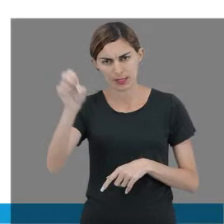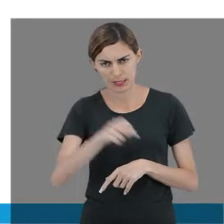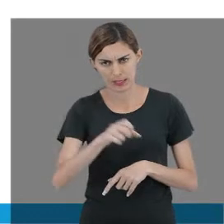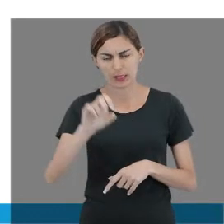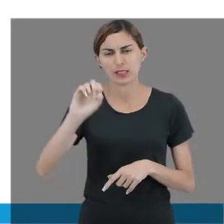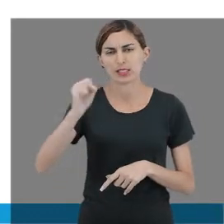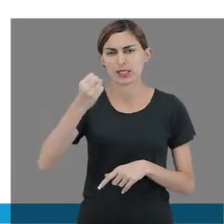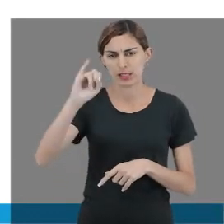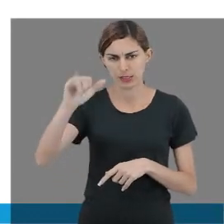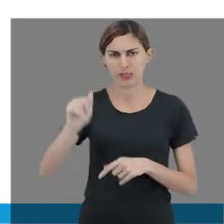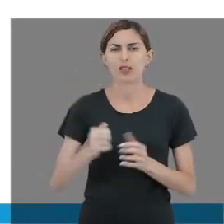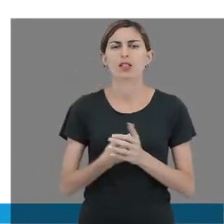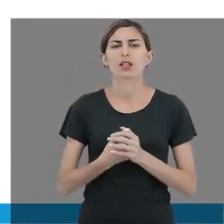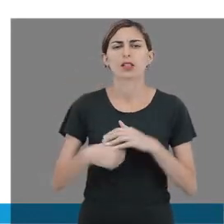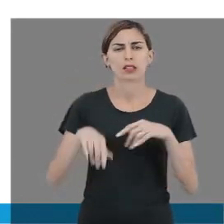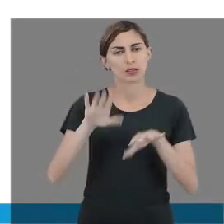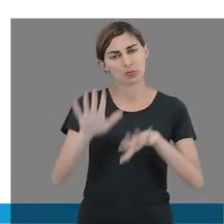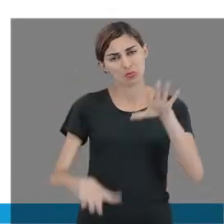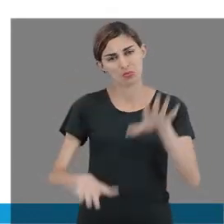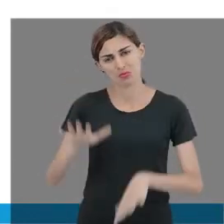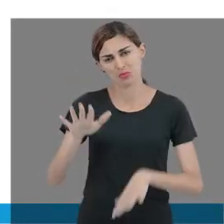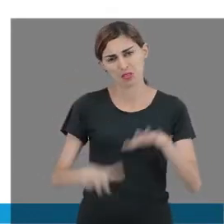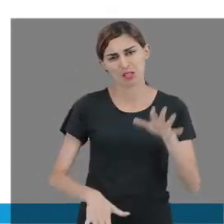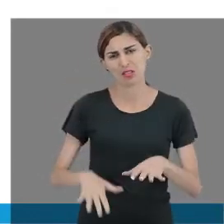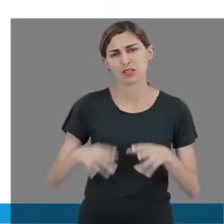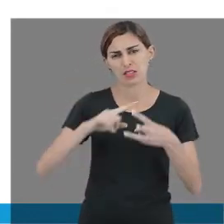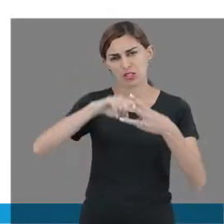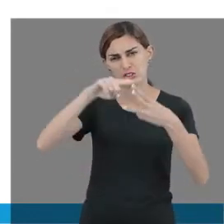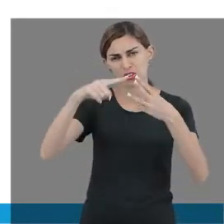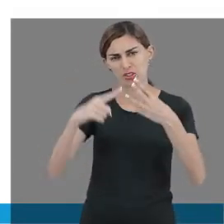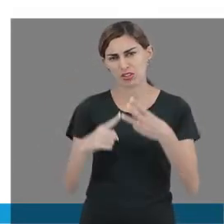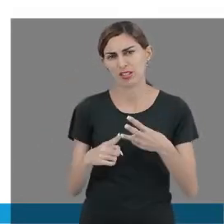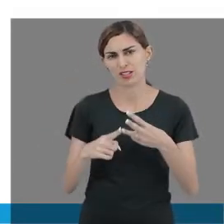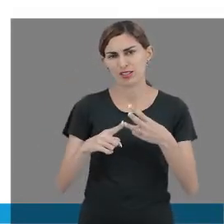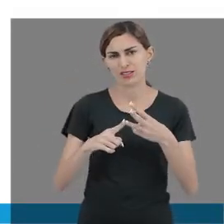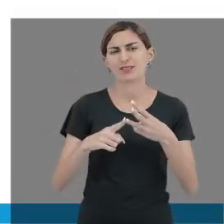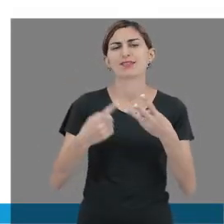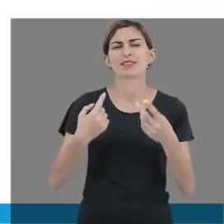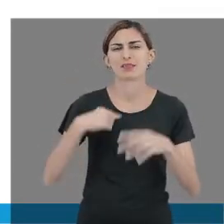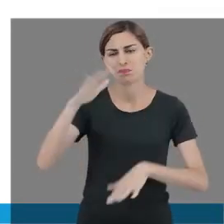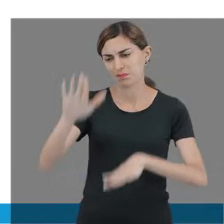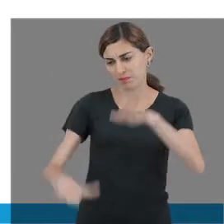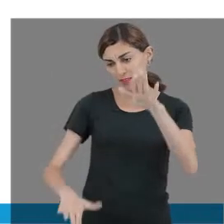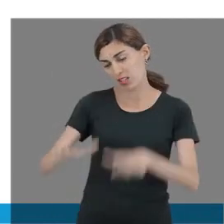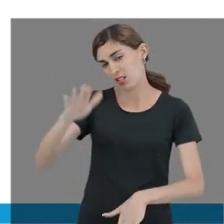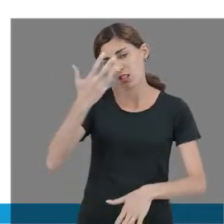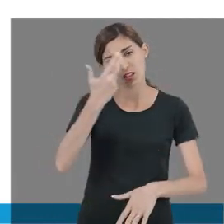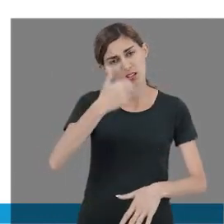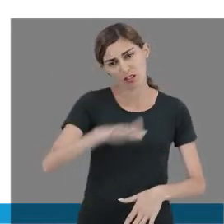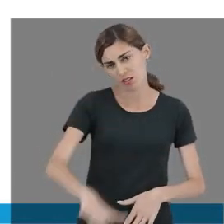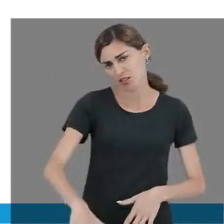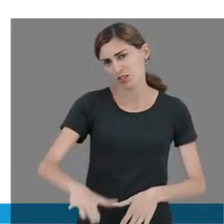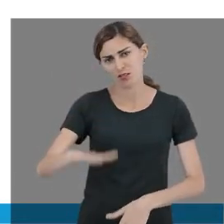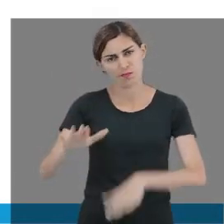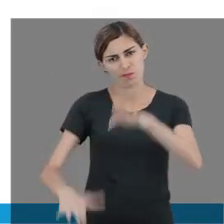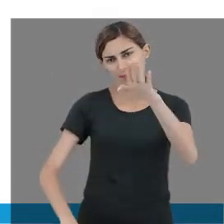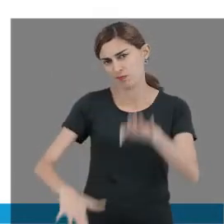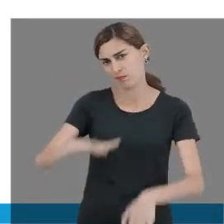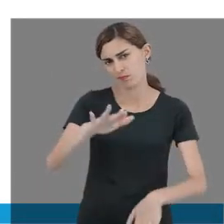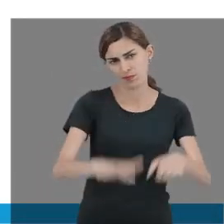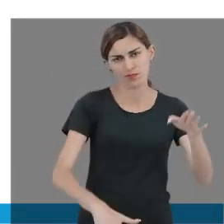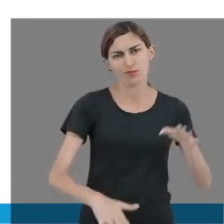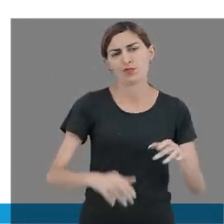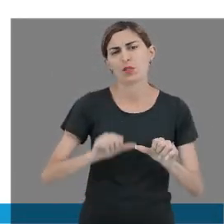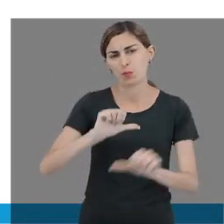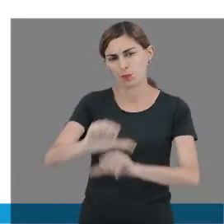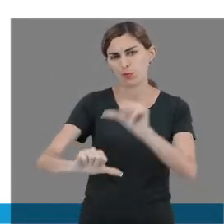choro, né? Então, provavelmente, uma combinação desses 3 fatores, que variando de criança para criança, o que era mais importante, levou a esse quadro tão importante